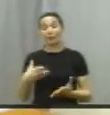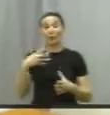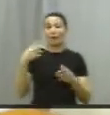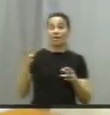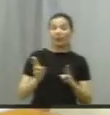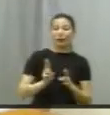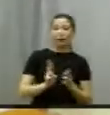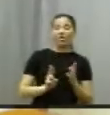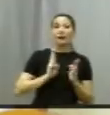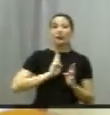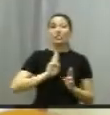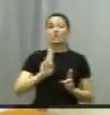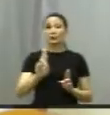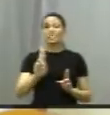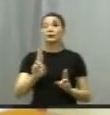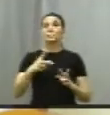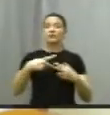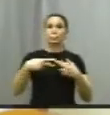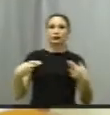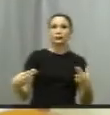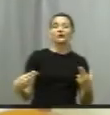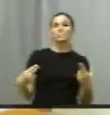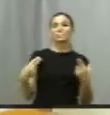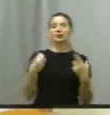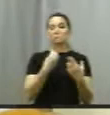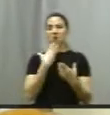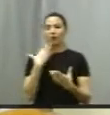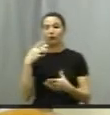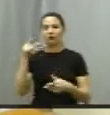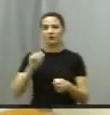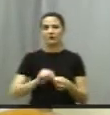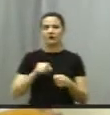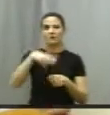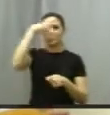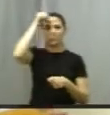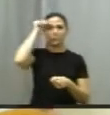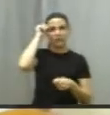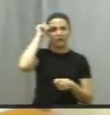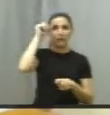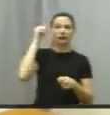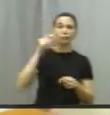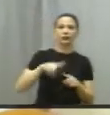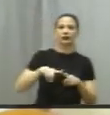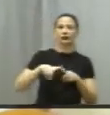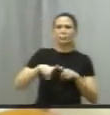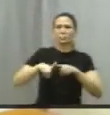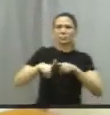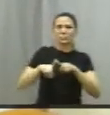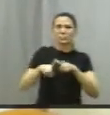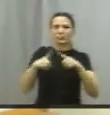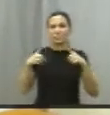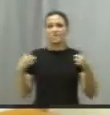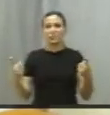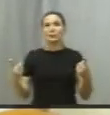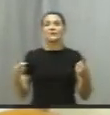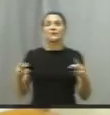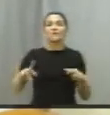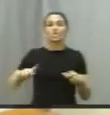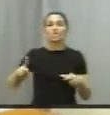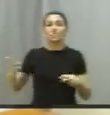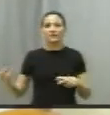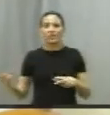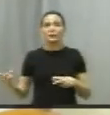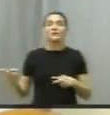governo, independente da posição política que a gente tem em relação a ele. Fico, inclusive, orgulhoso em poder, de alguma forma, me